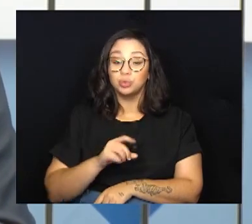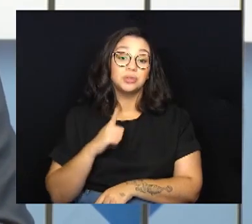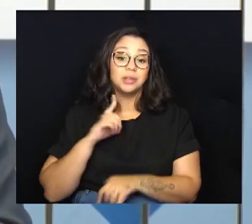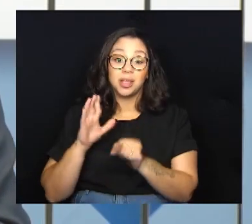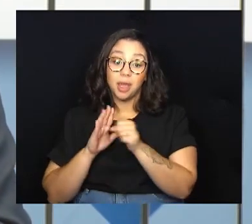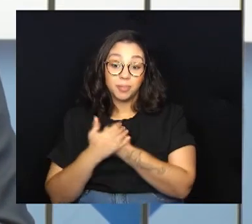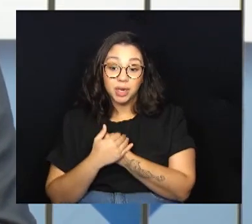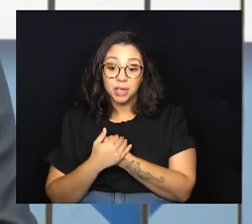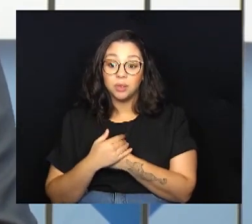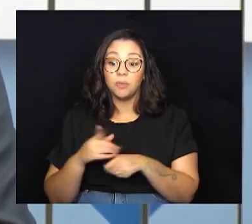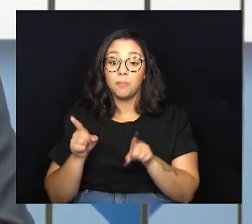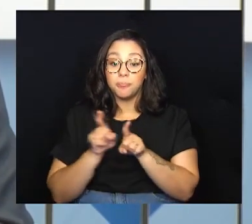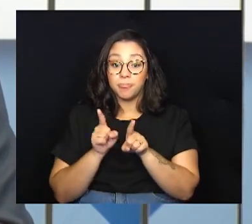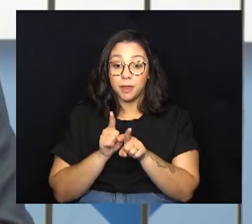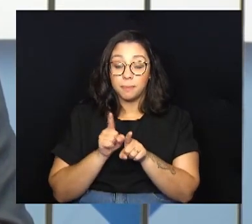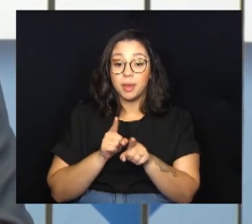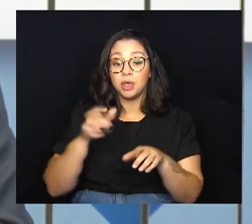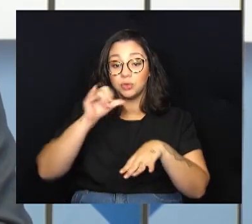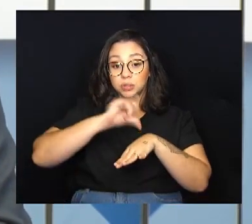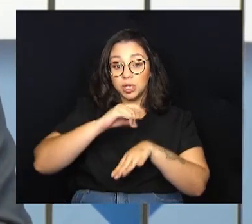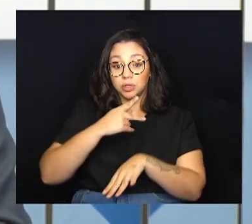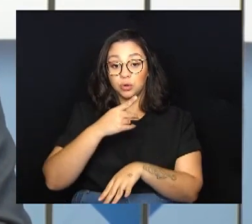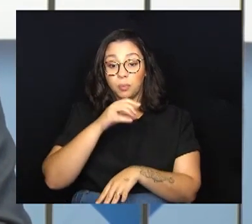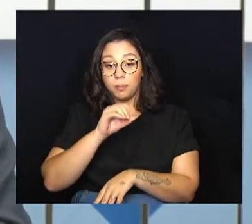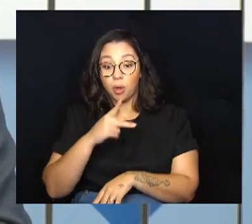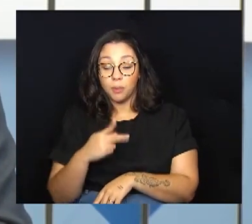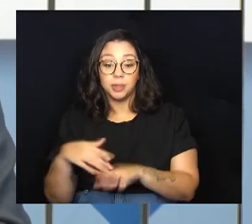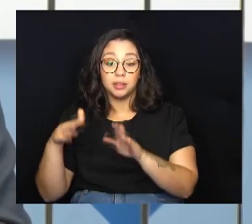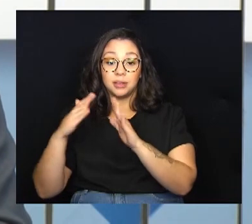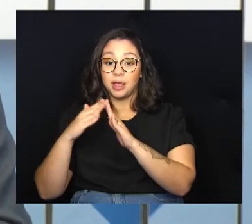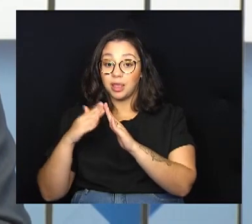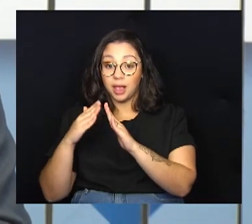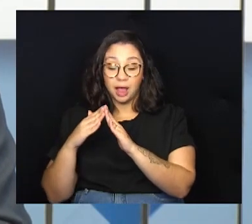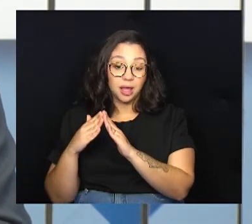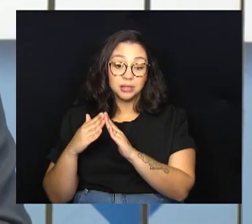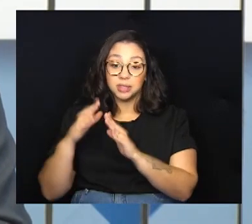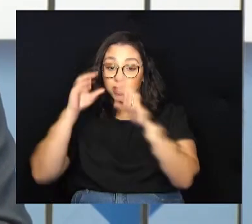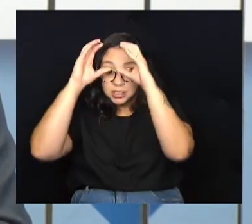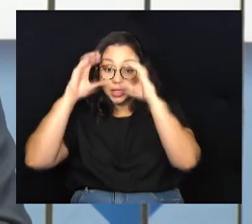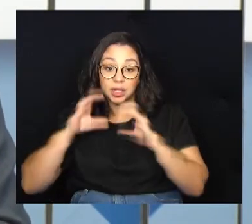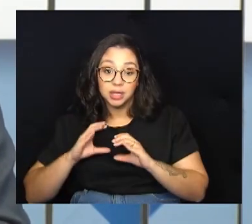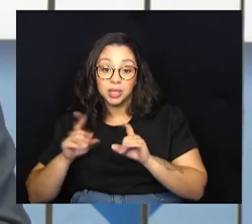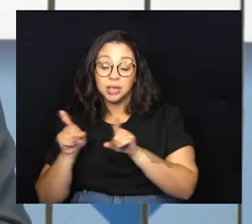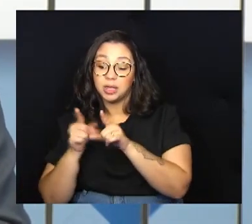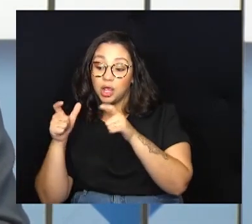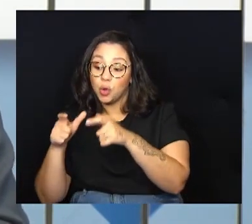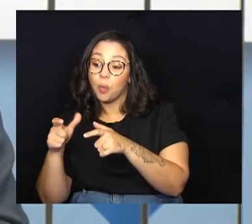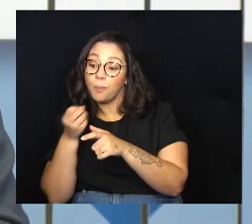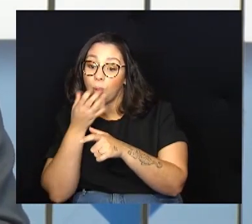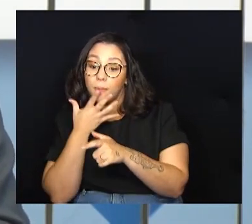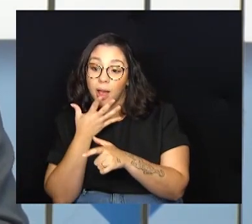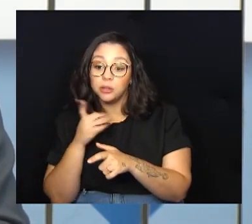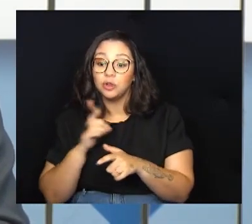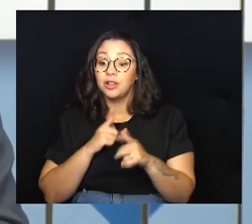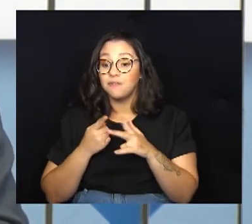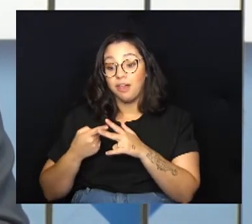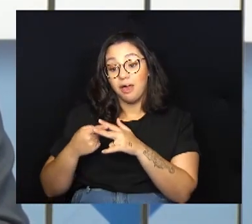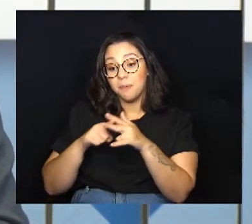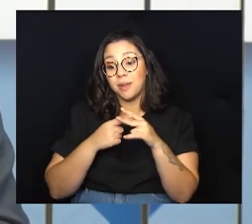com discernimento ainda, não um dependente químico, um usuário, tá? Que tem discernimento, que sabe que é errado, ele vai lá na biqueira comprar da